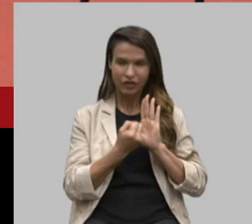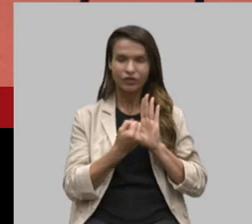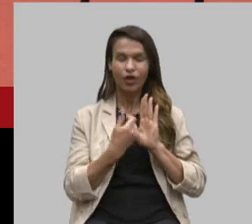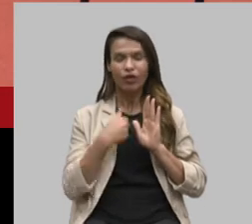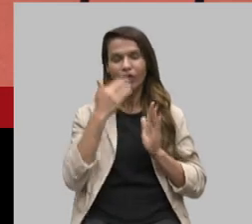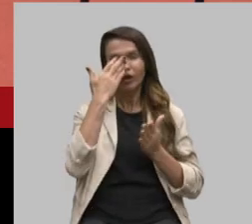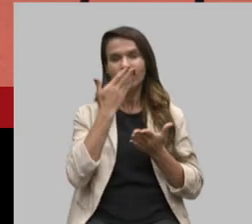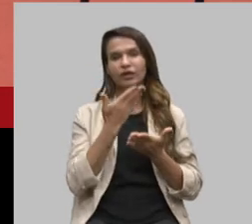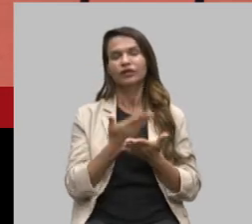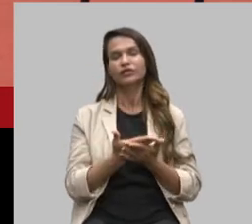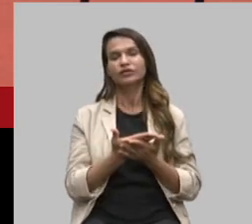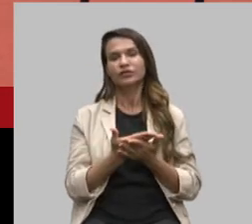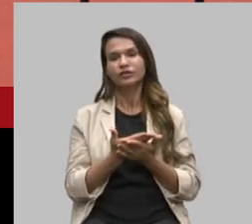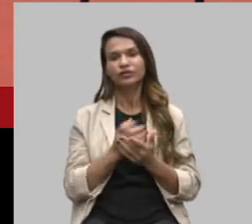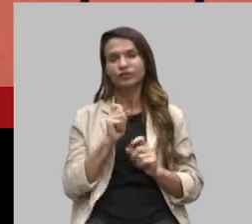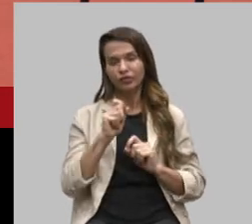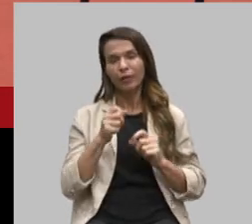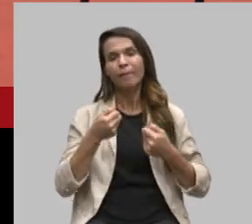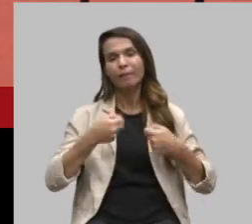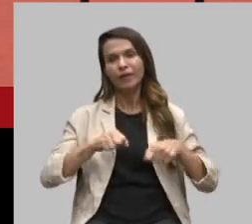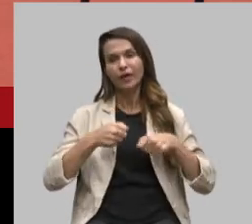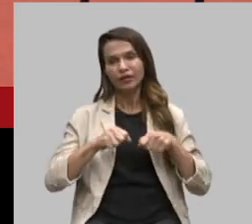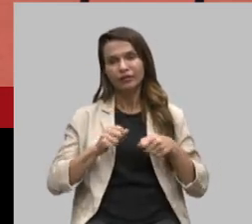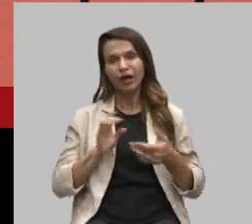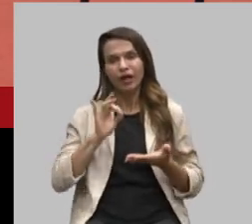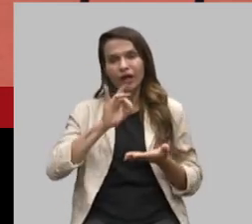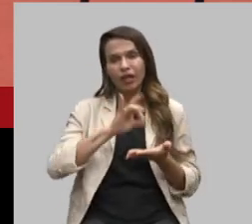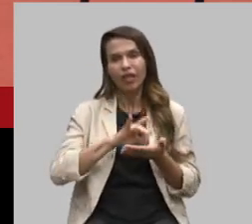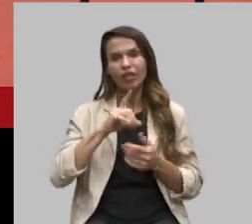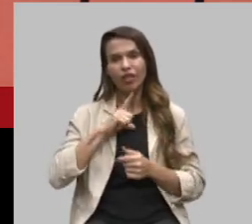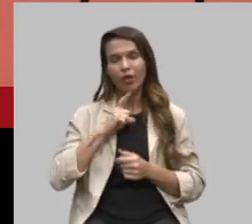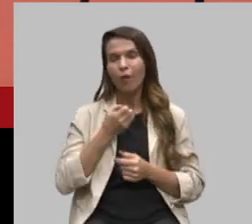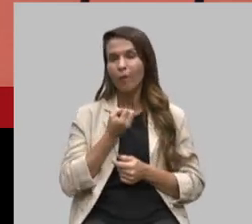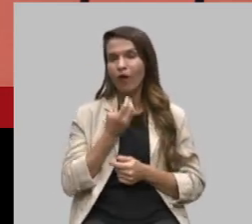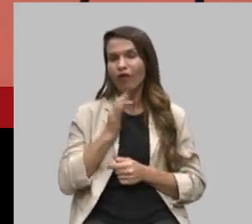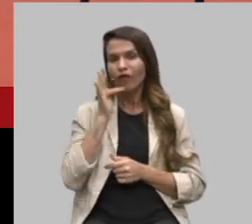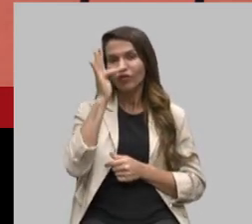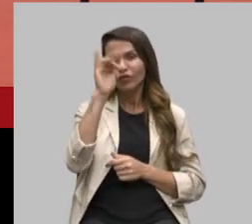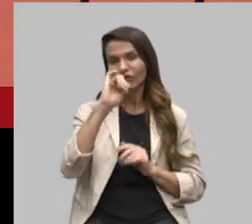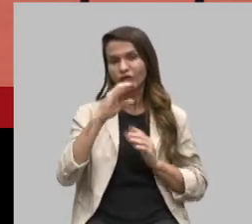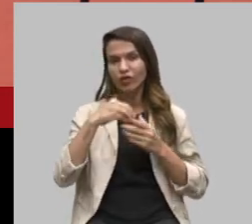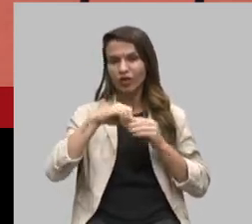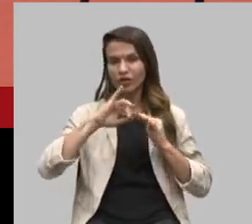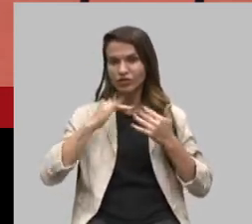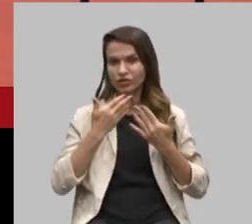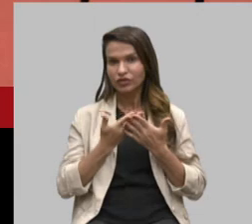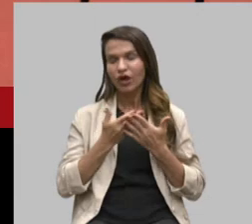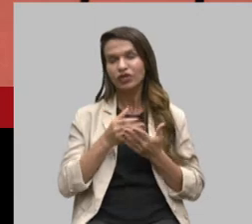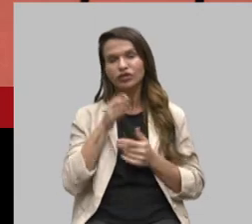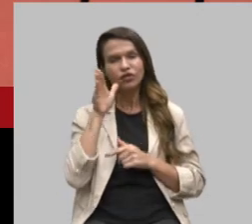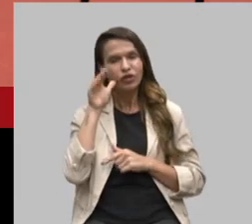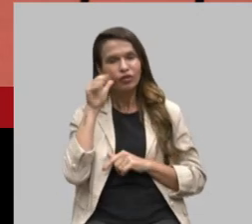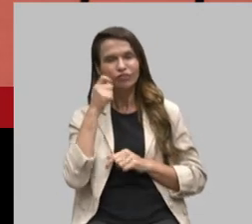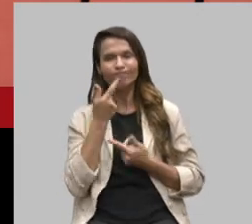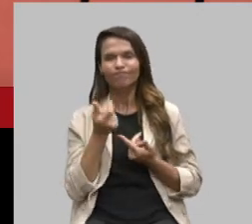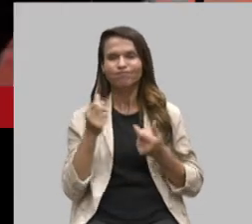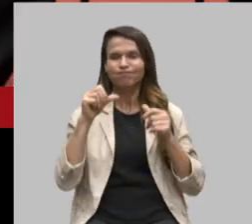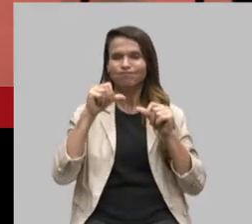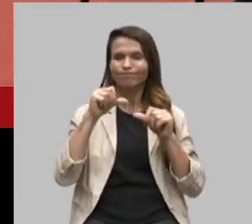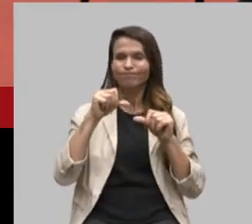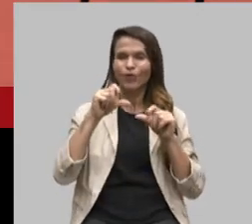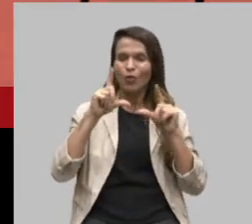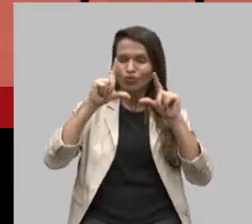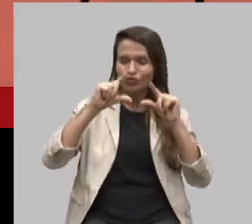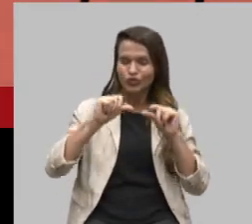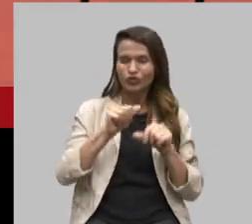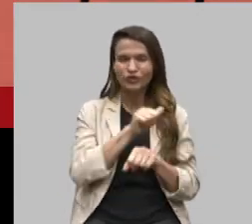que seja necessário para realmente a gente ter um bom futuro da escola que a gente tá observando a decadência de alunos e não é à